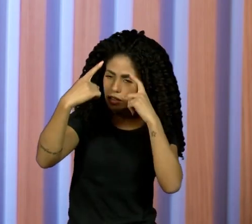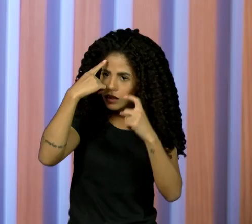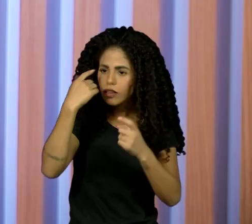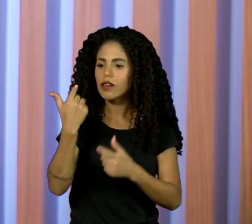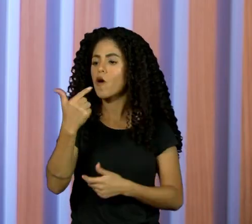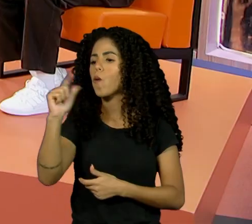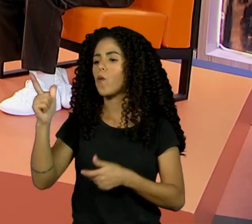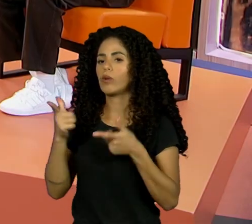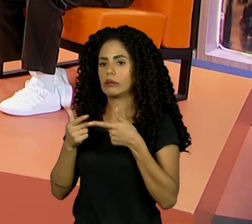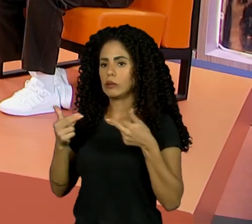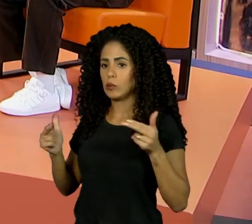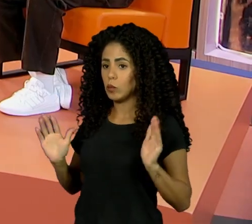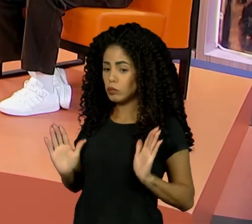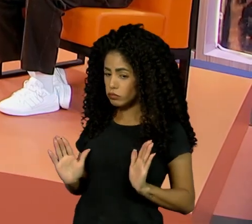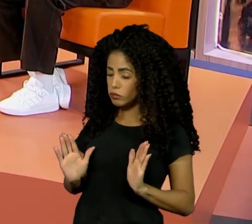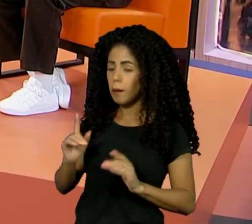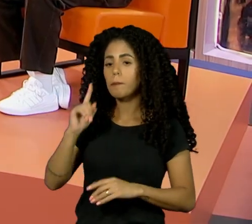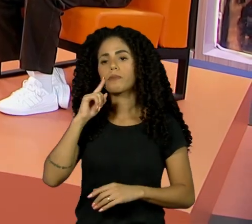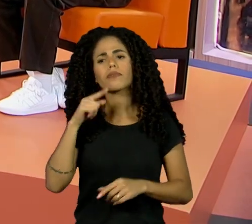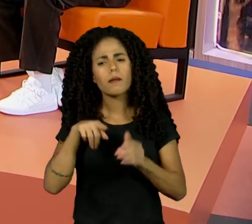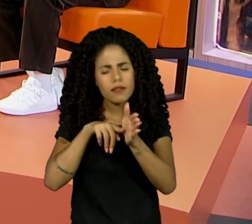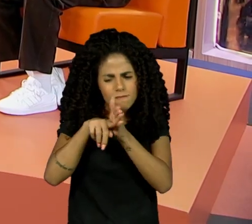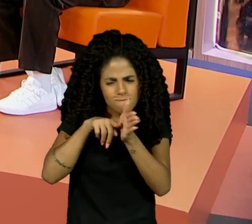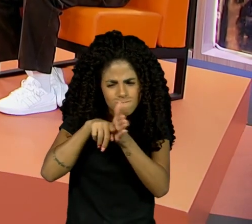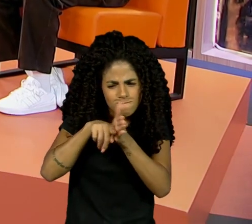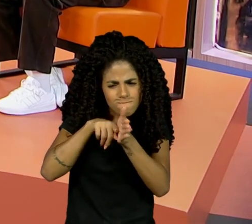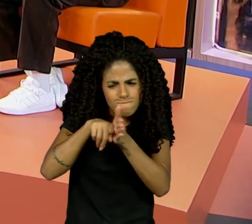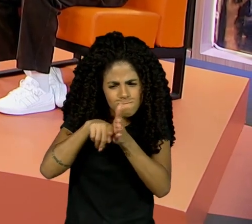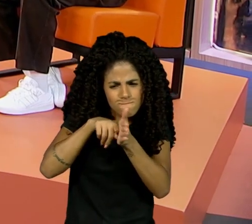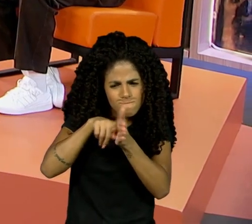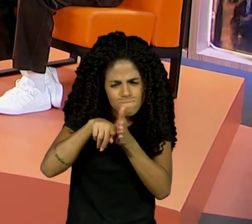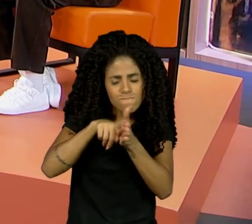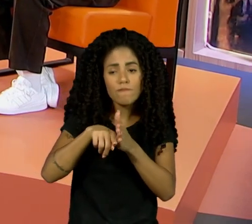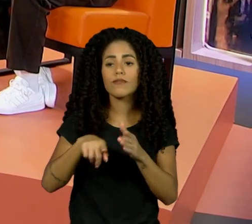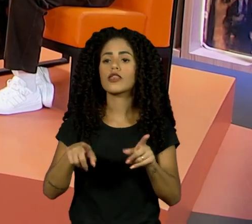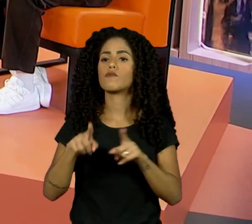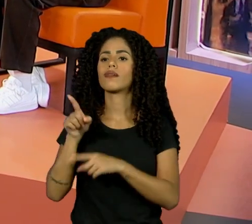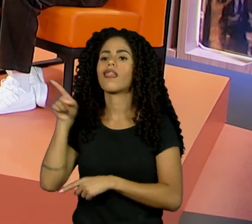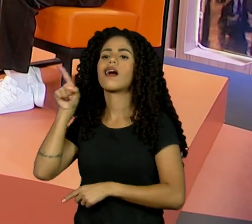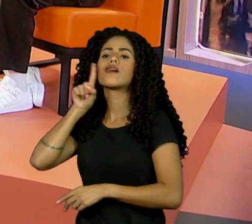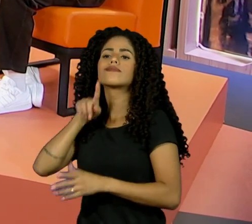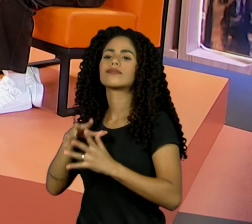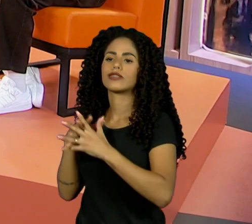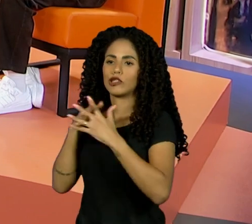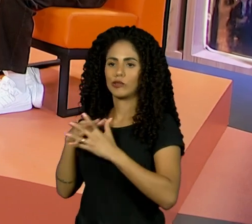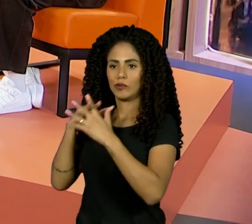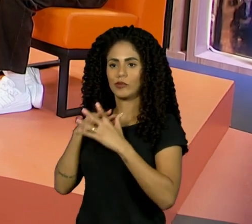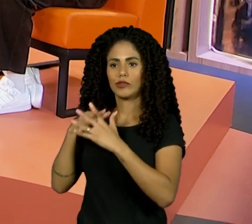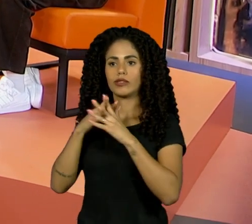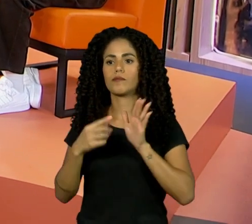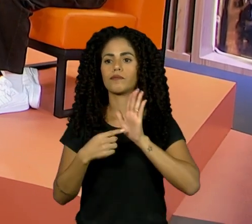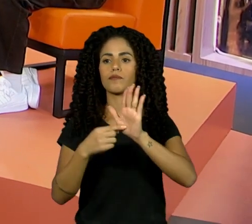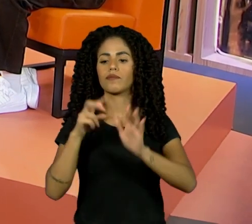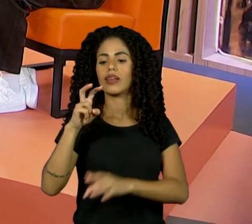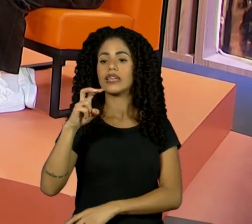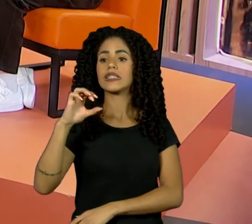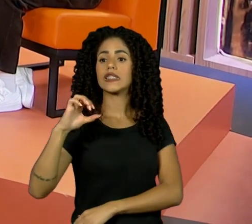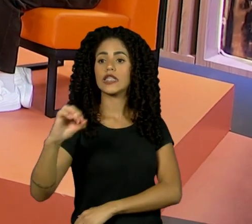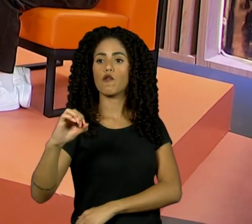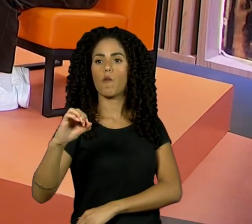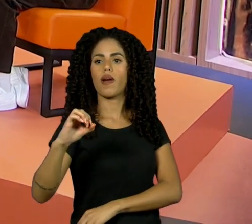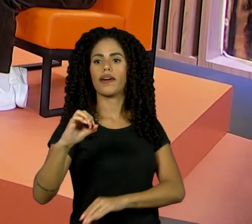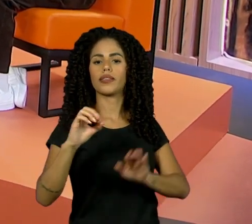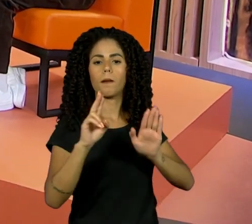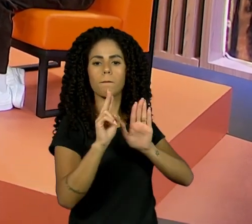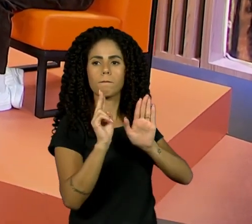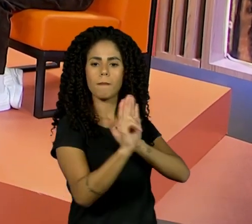outra atuação. E aí eu fui um pouquinho mais profundo e eu analisei o Top Creators dos Estados Unidos. Eles trouxeram 50 nomes, e aí o do Brasil só